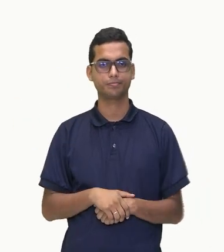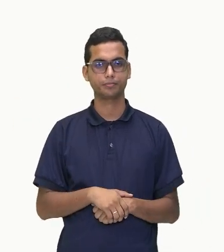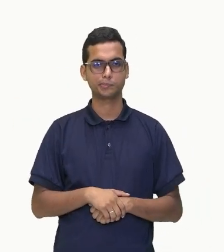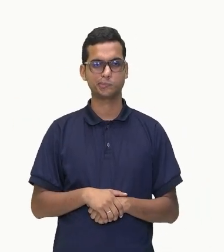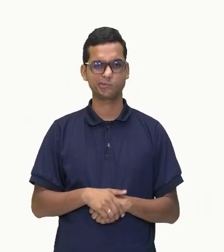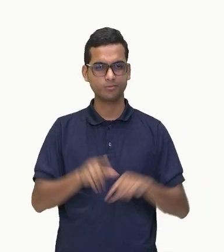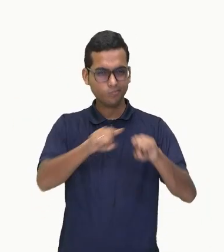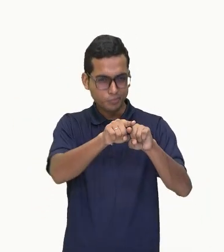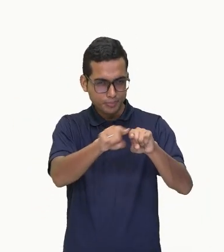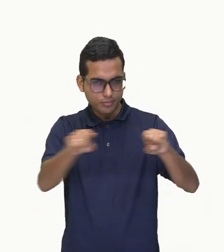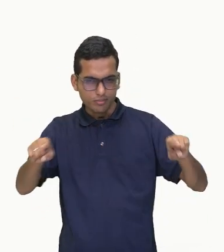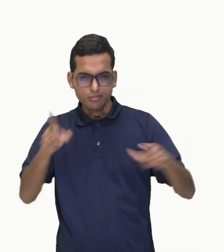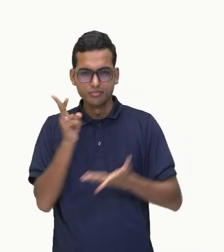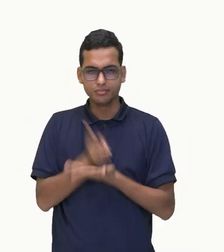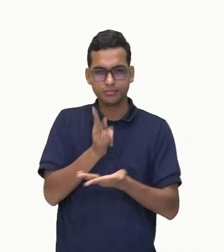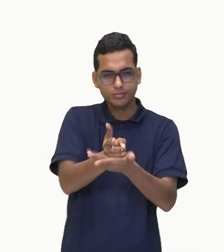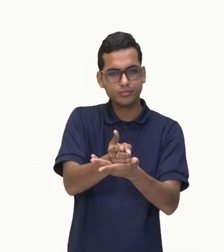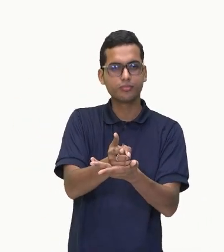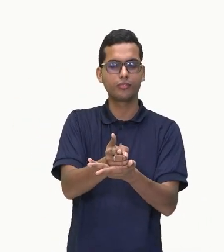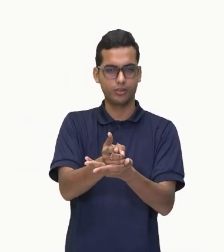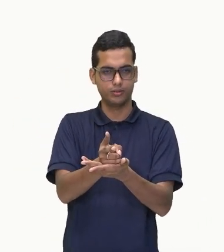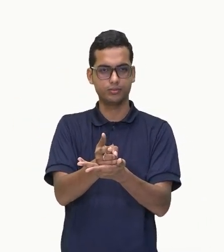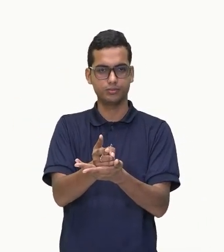retilíneo, conhecido aí como